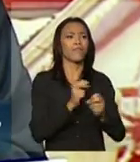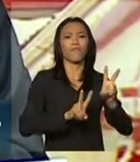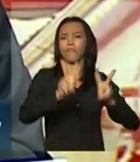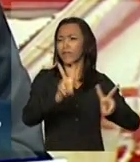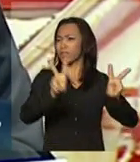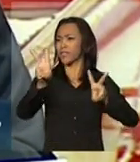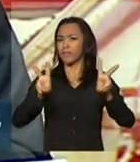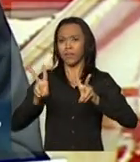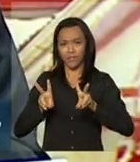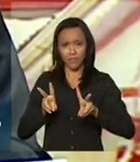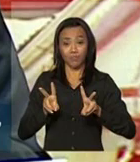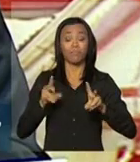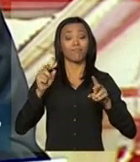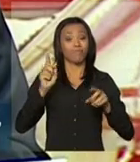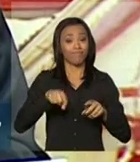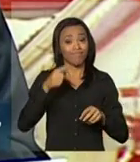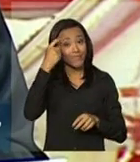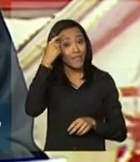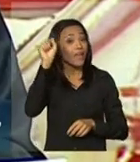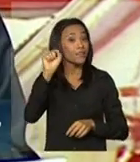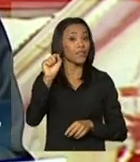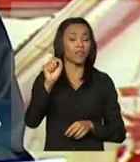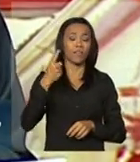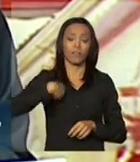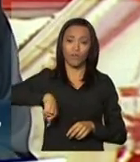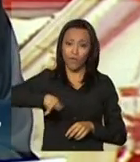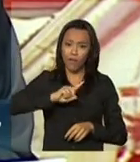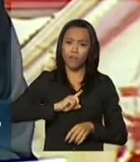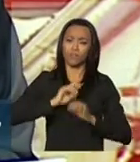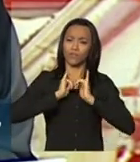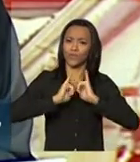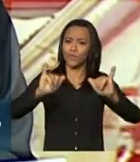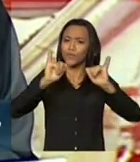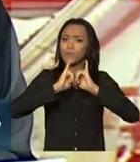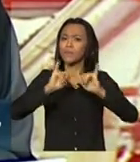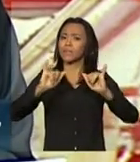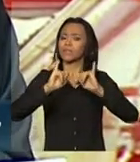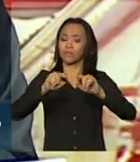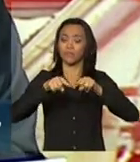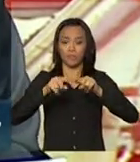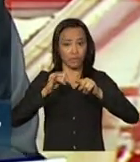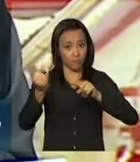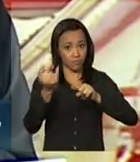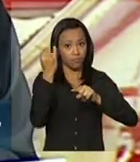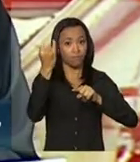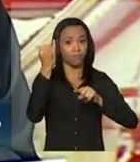onde tiver festa, a ideia é exatamente que a gente possa estar levando uma mensagem, né,